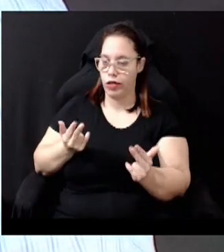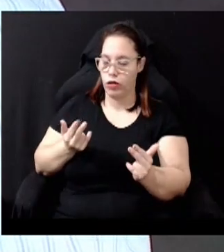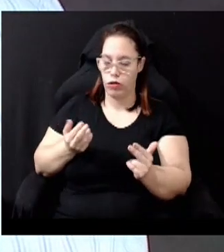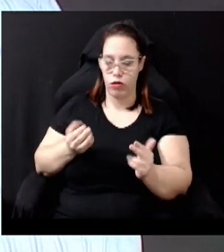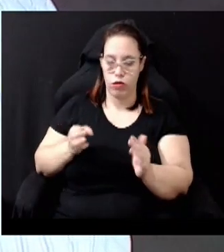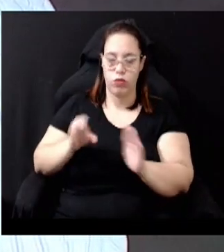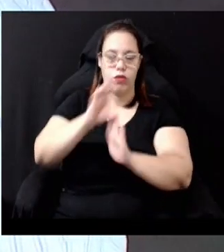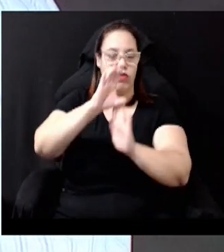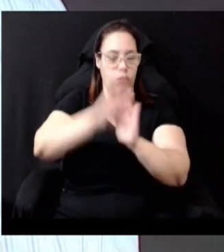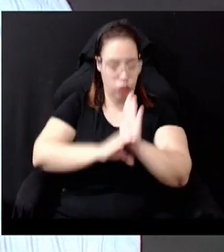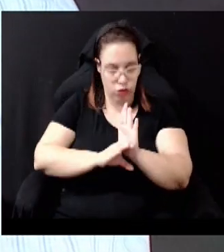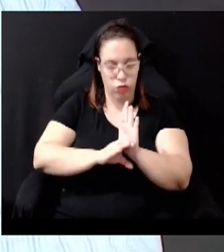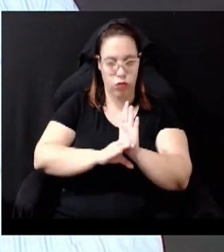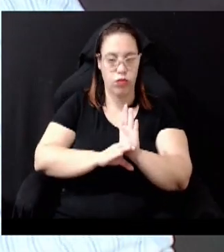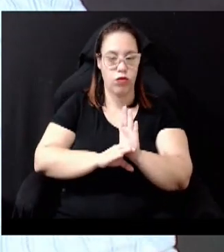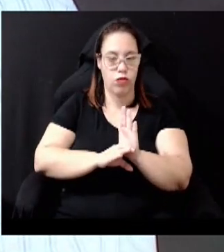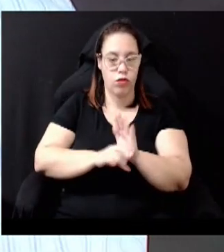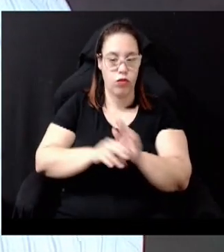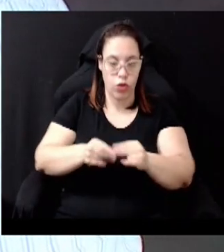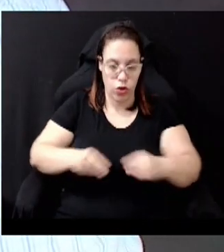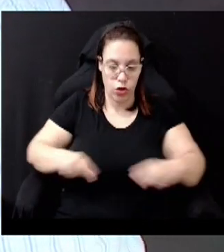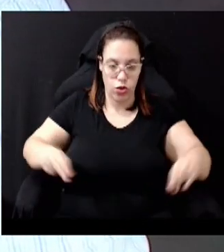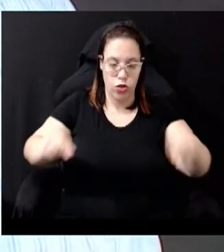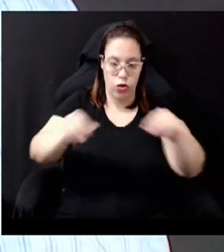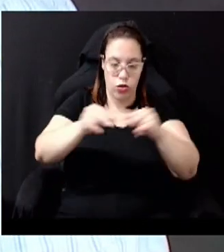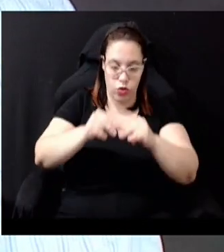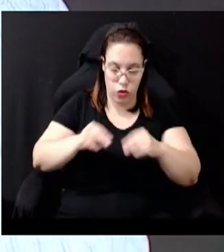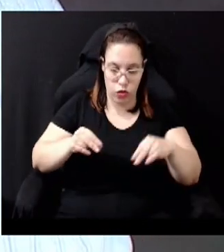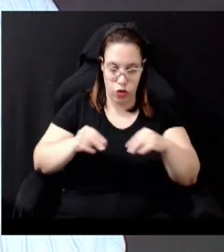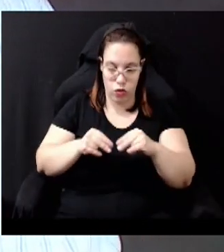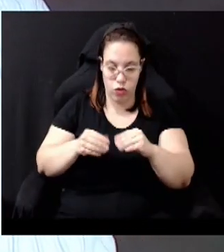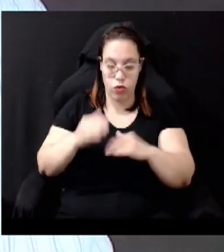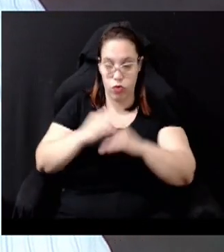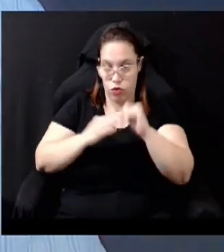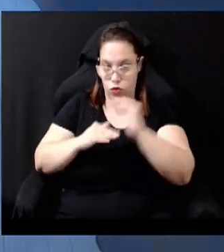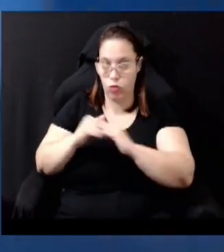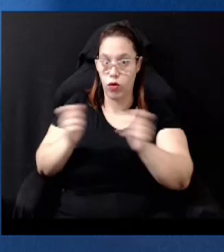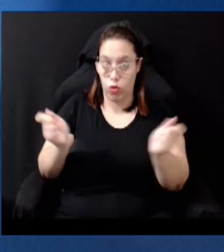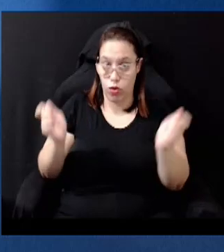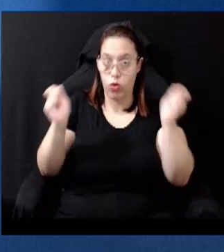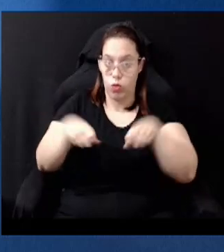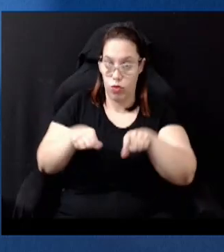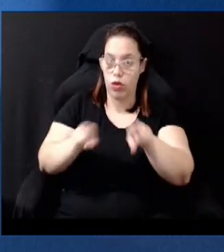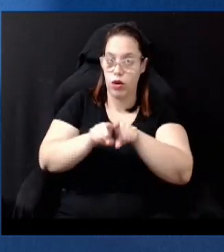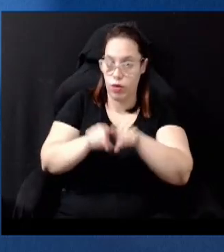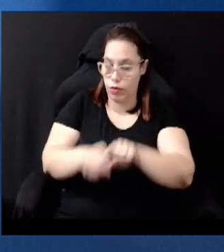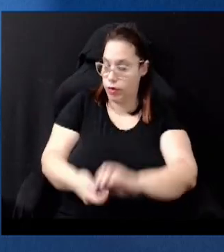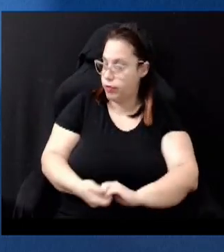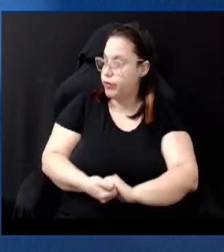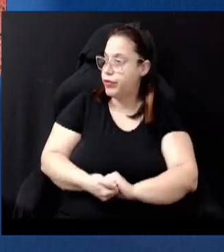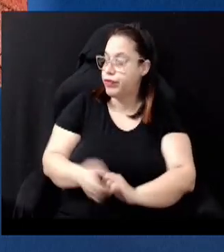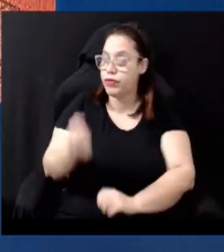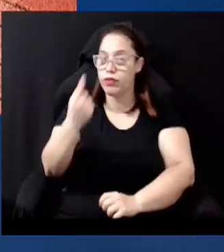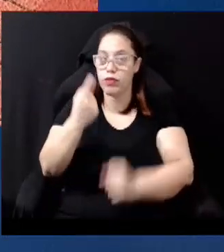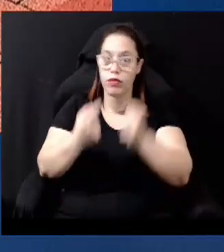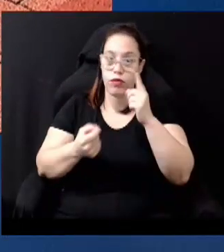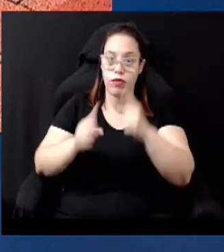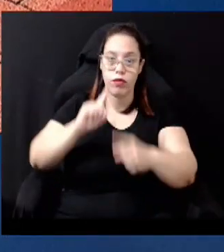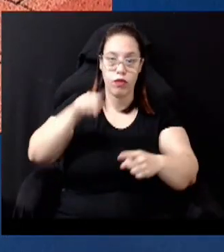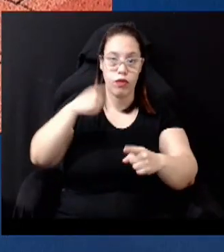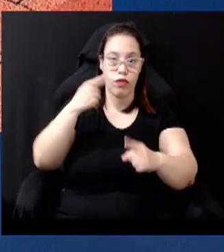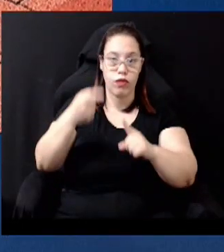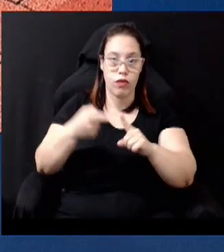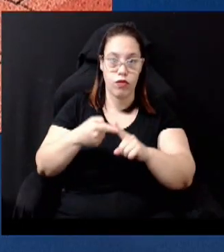ambientais e de ocupação do solo, cada um com o seu produto e com as suas possibilidades também. Algumas soluções, como painéis